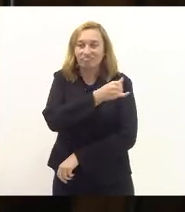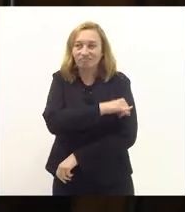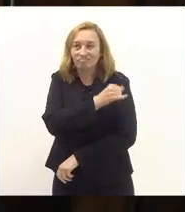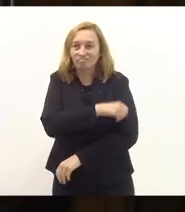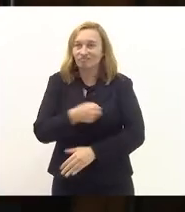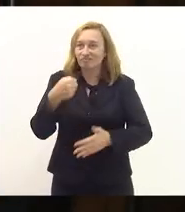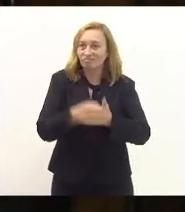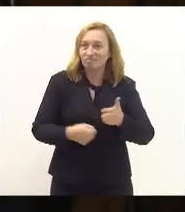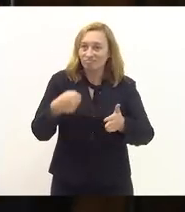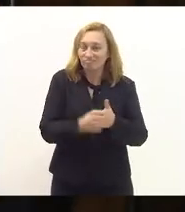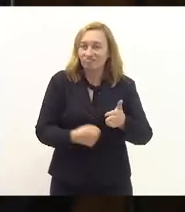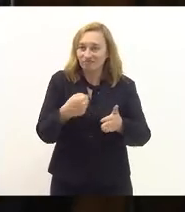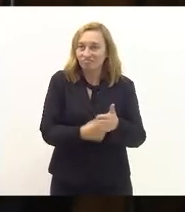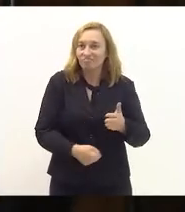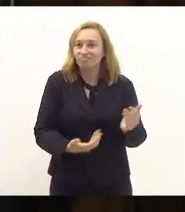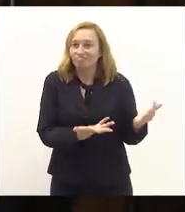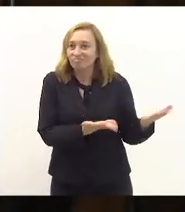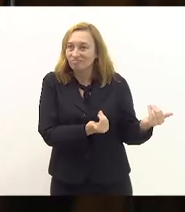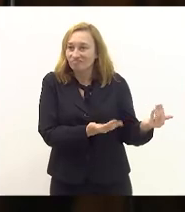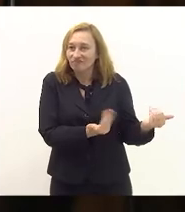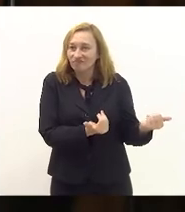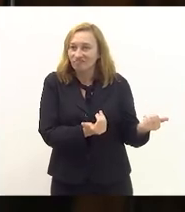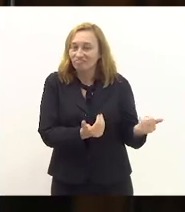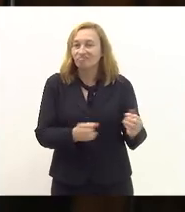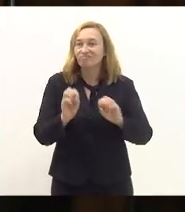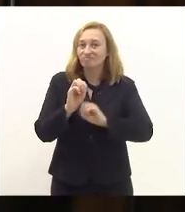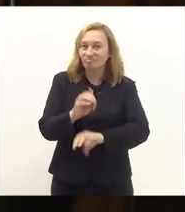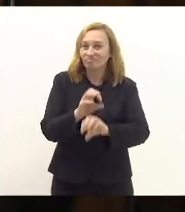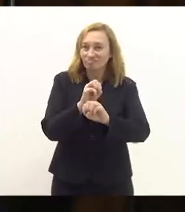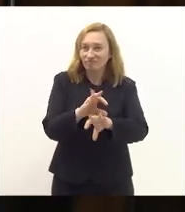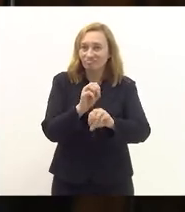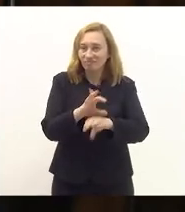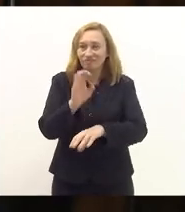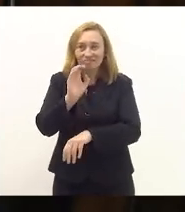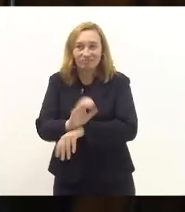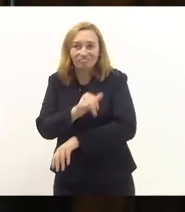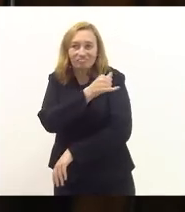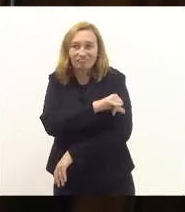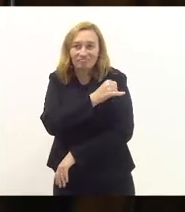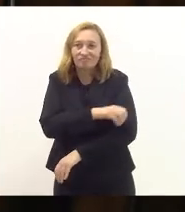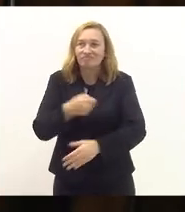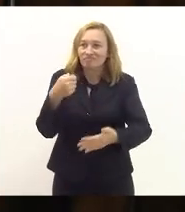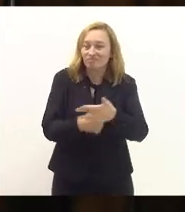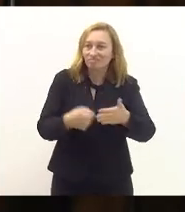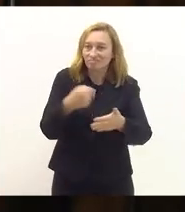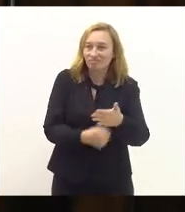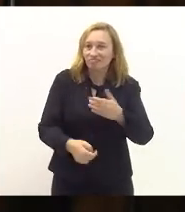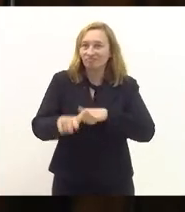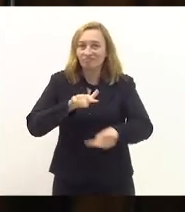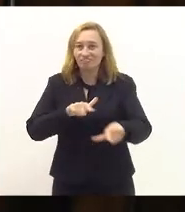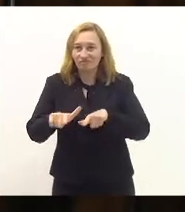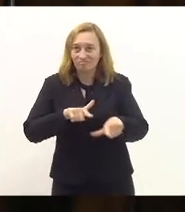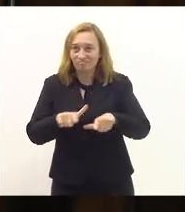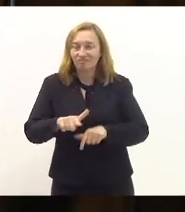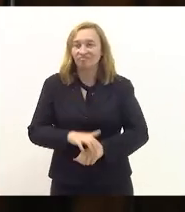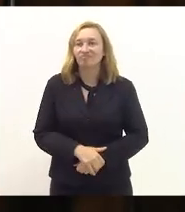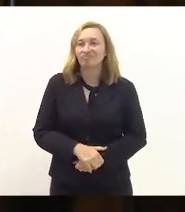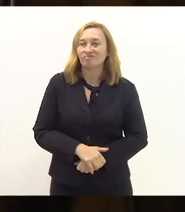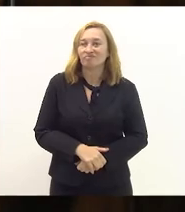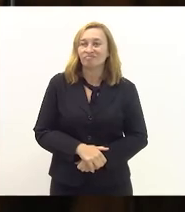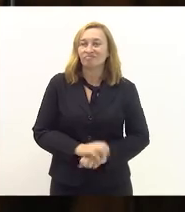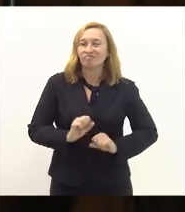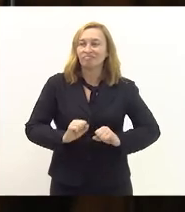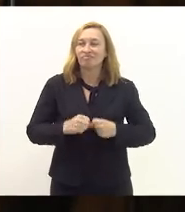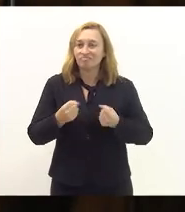lutamos com a juventude pela educação no estado do Rio de Janeiro, lutamos com os trabalhadores em defesa